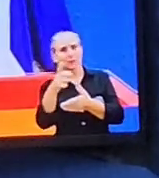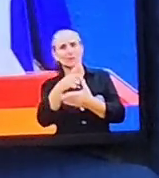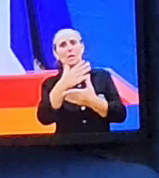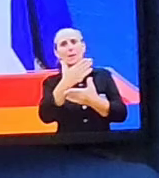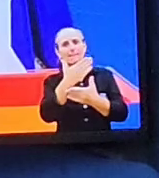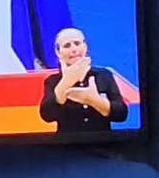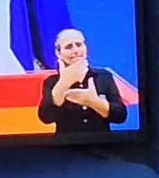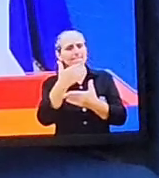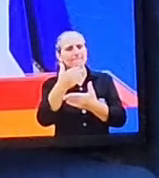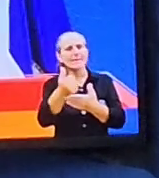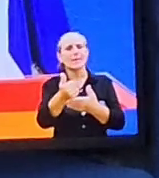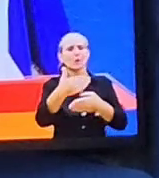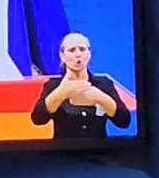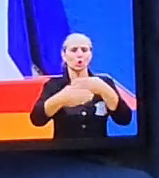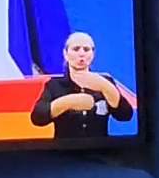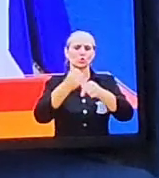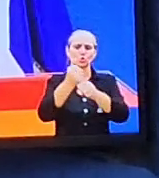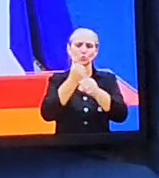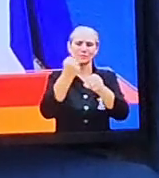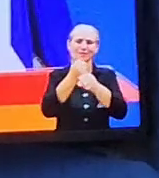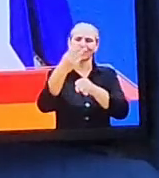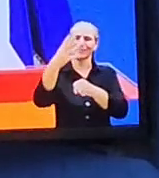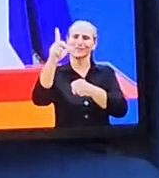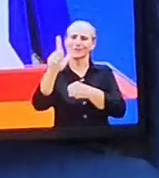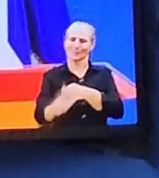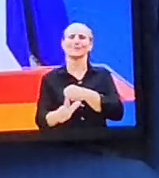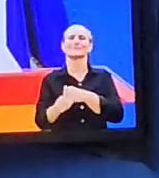vez melhor, também com todos vocês.